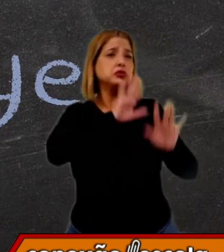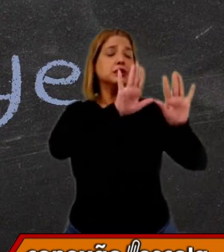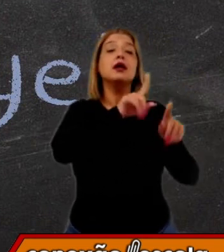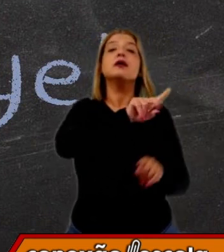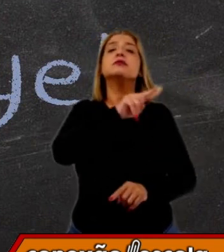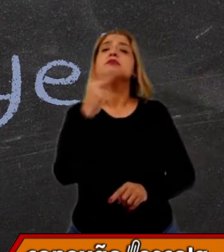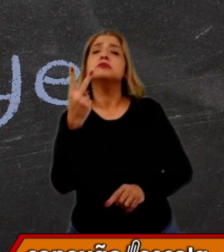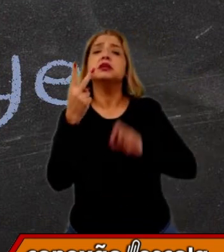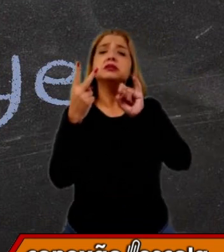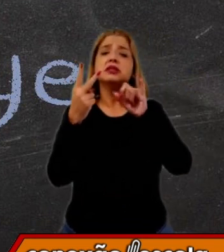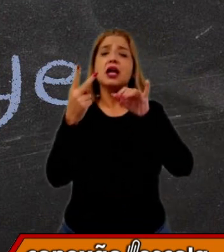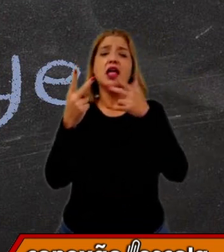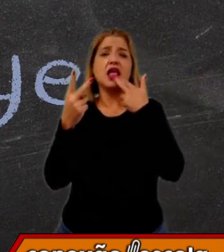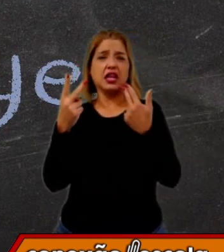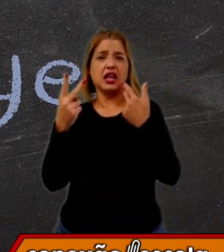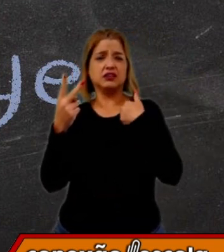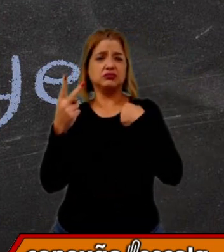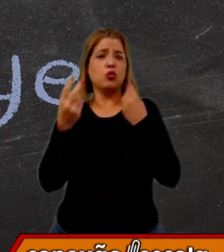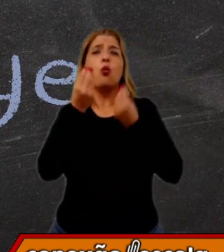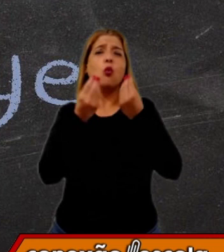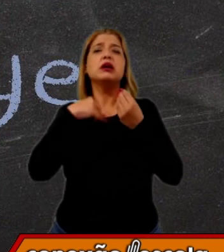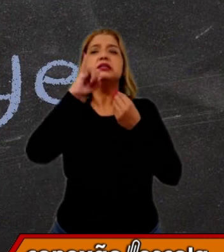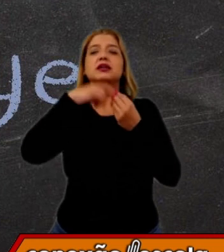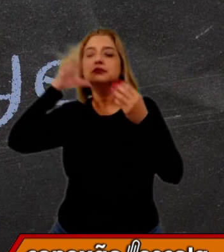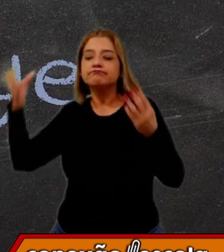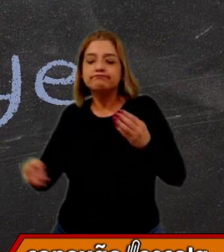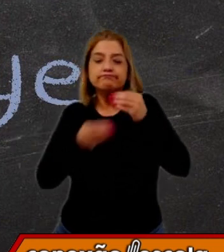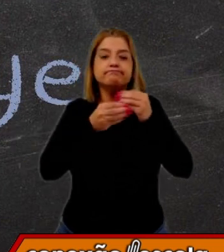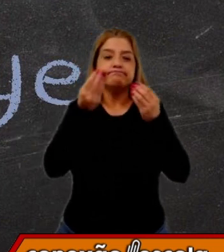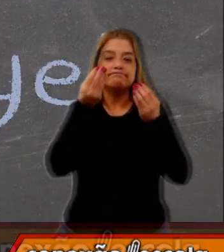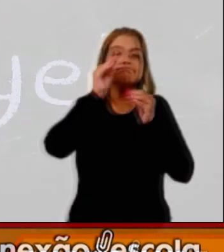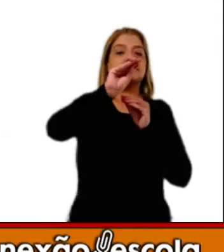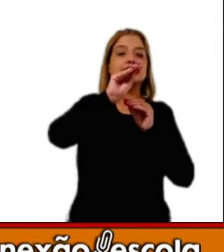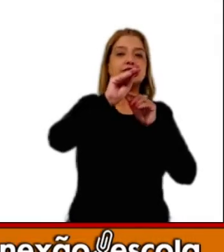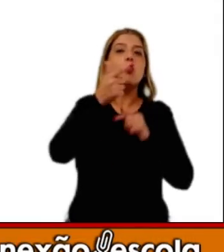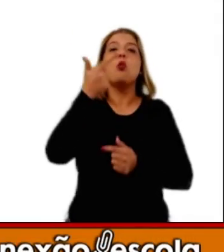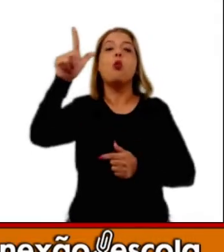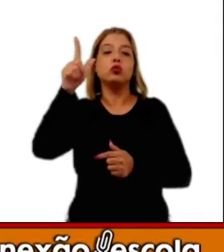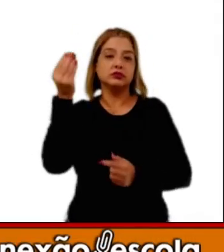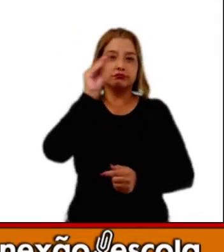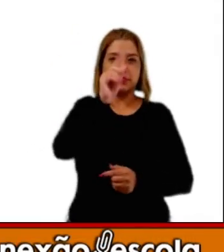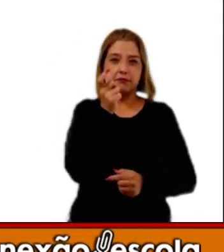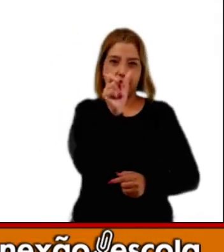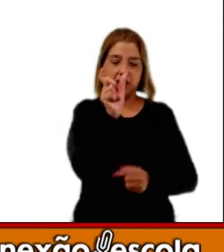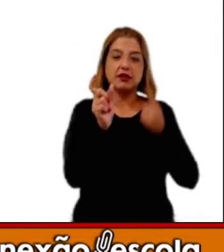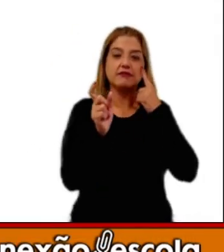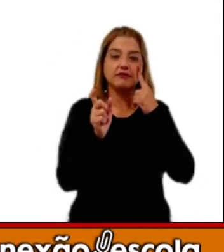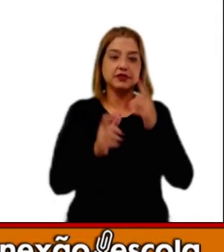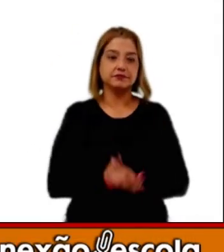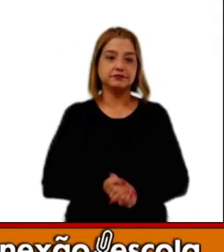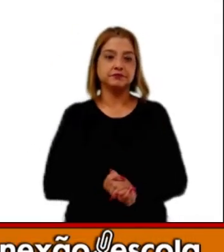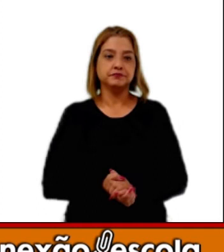mas o que que aconteceria se você até sentar-se um conectivo essa frase vamos ver como que ficaria Olha